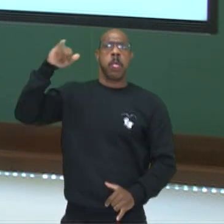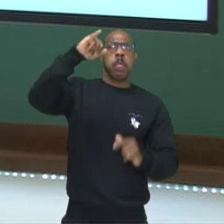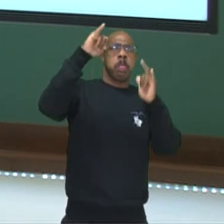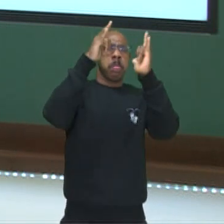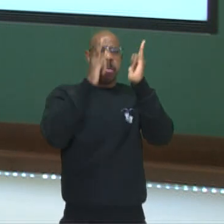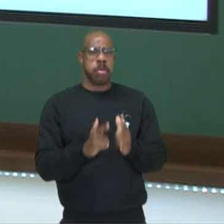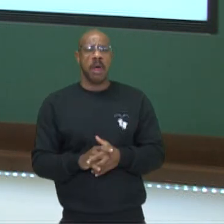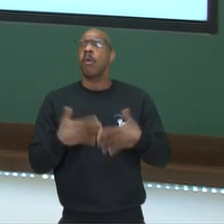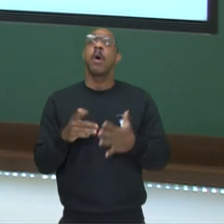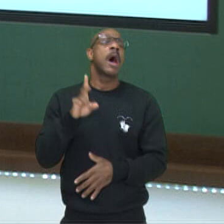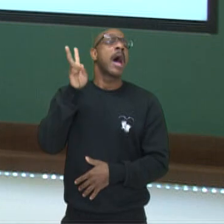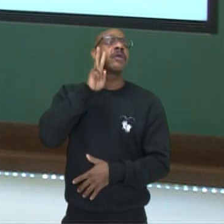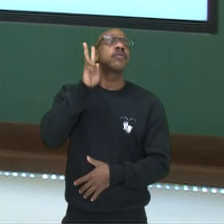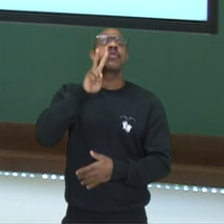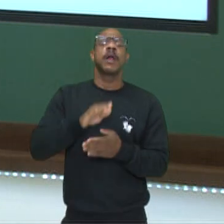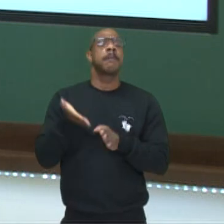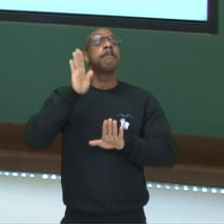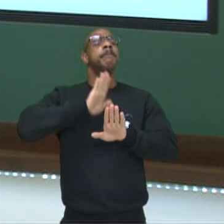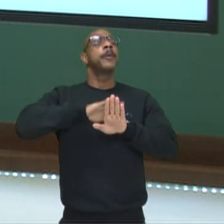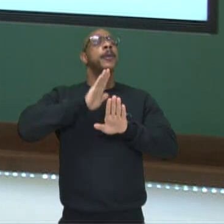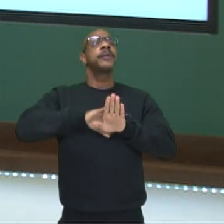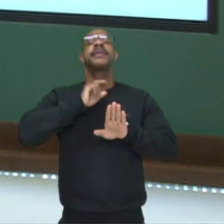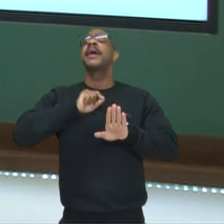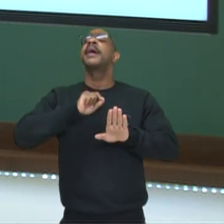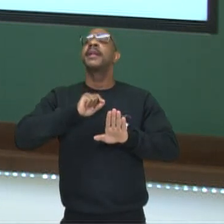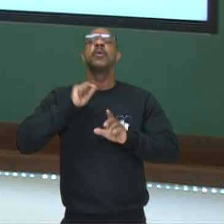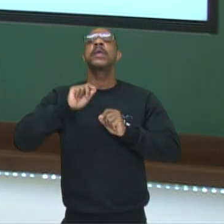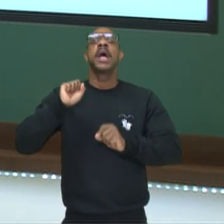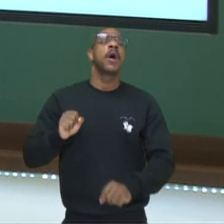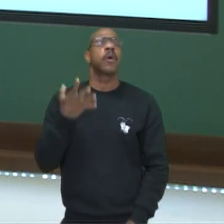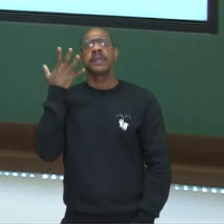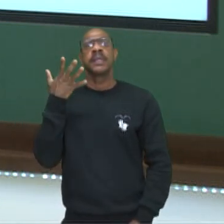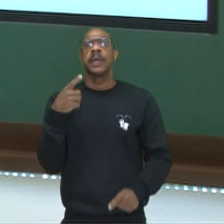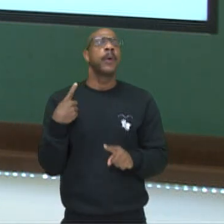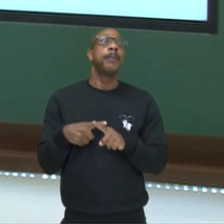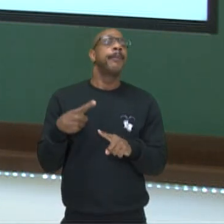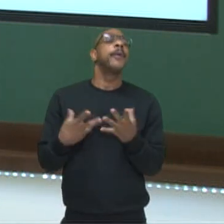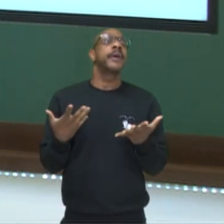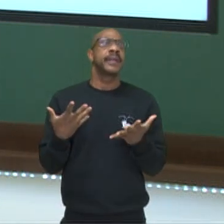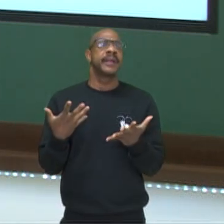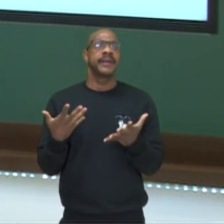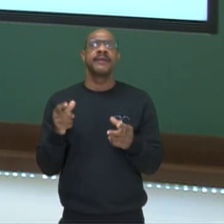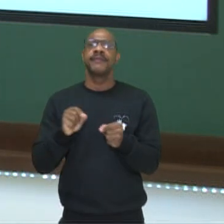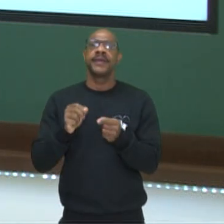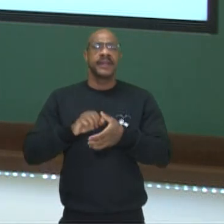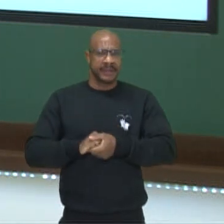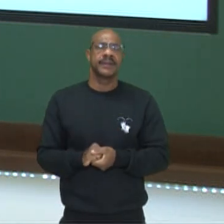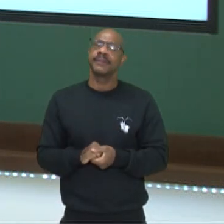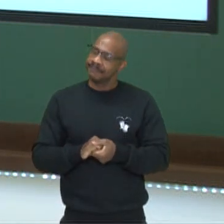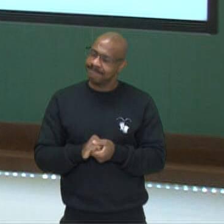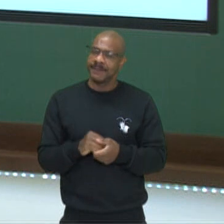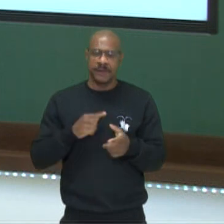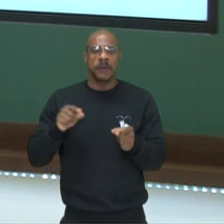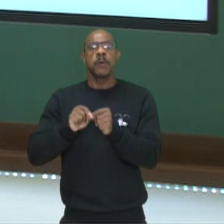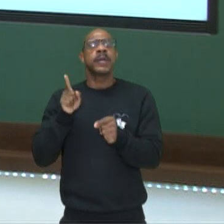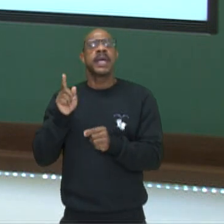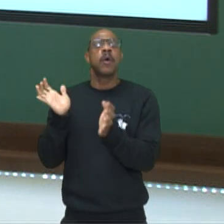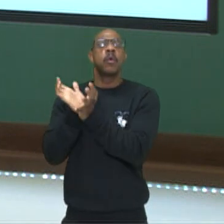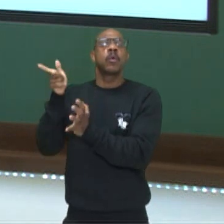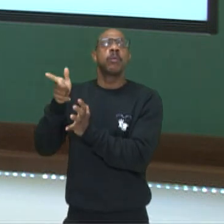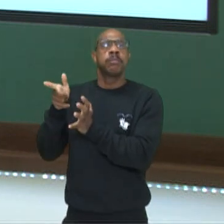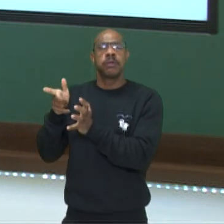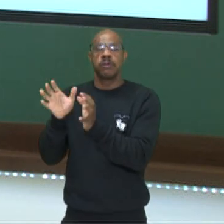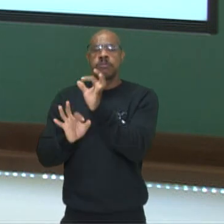Qual é a história por trás desse atentado que leva, a uma nação, um grupo terrorista, a planejar esse